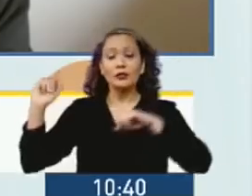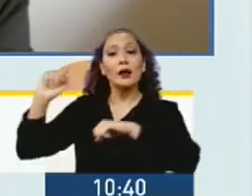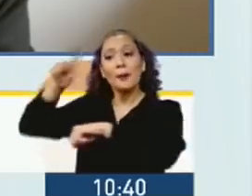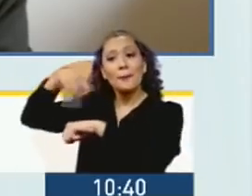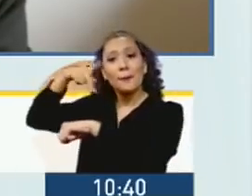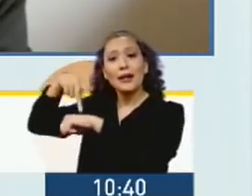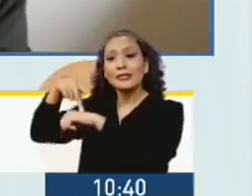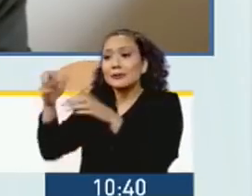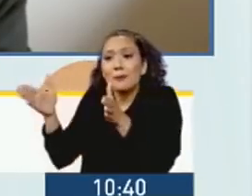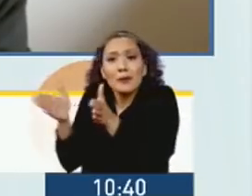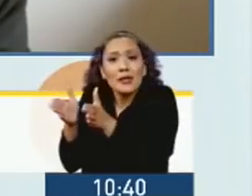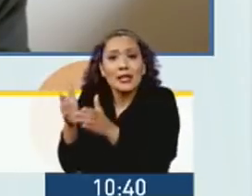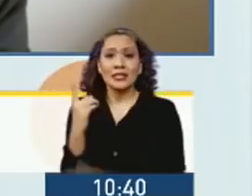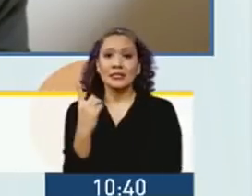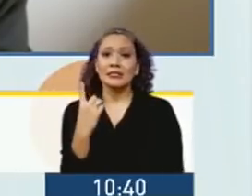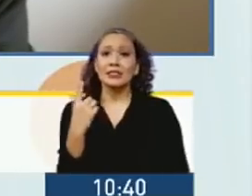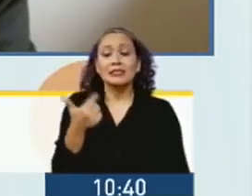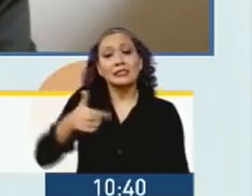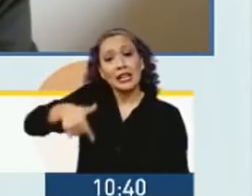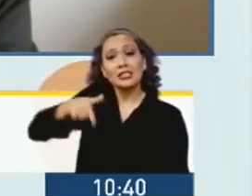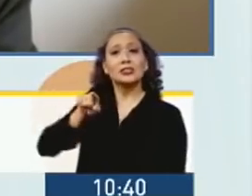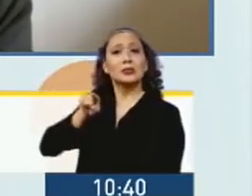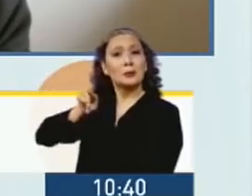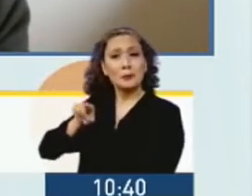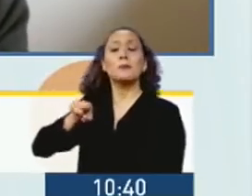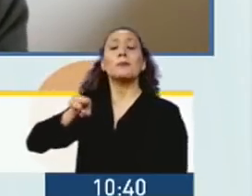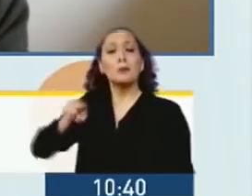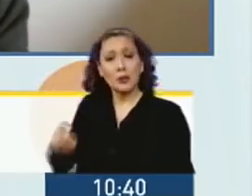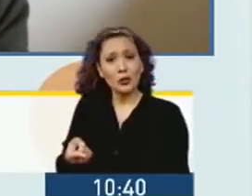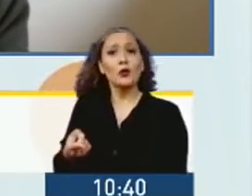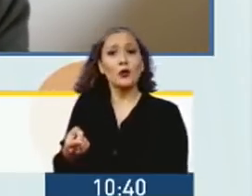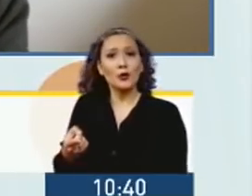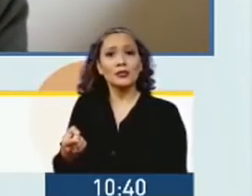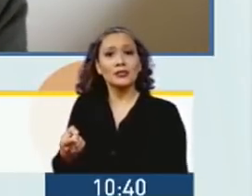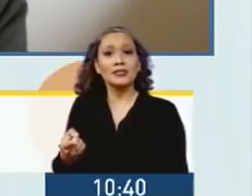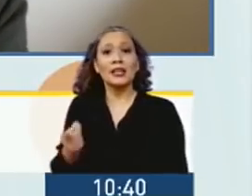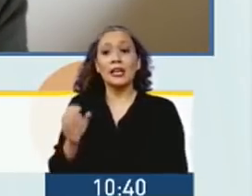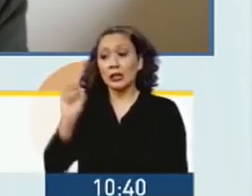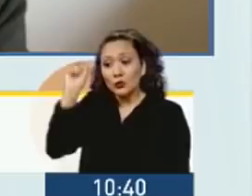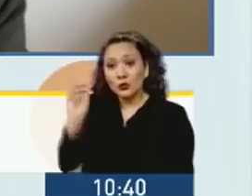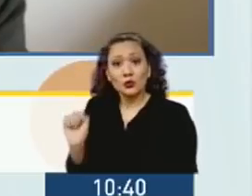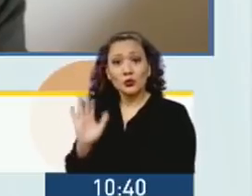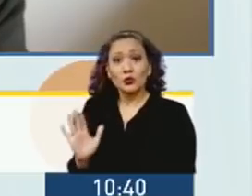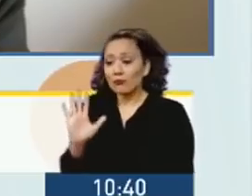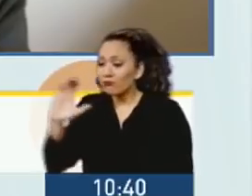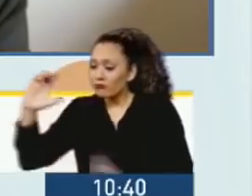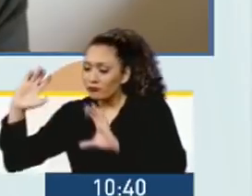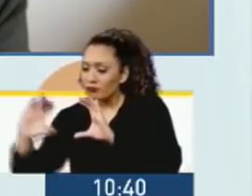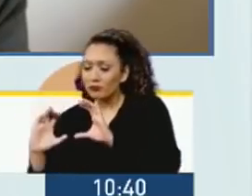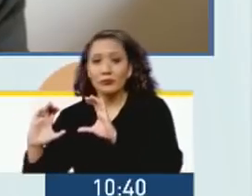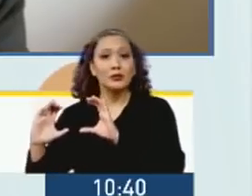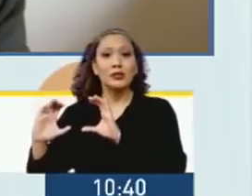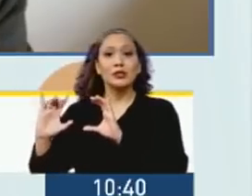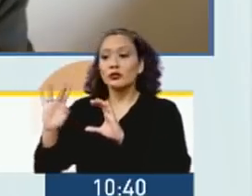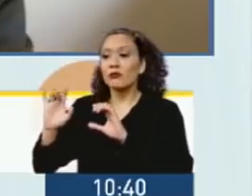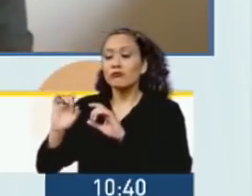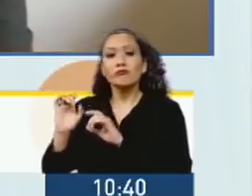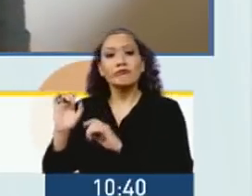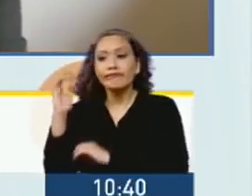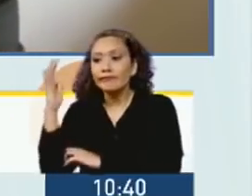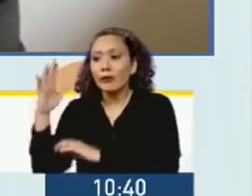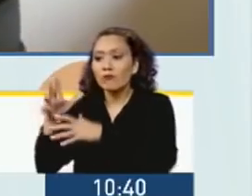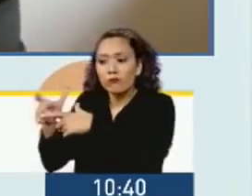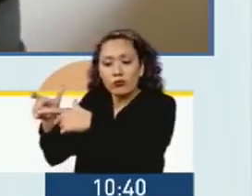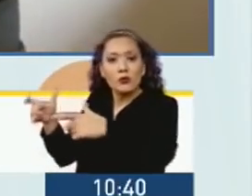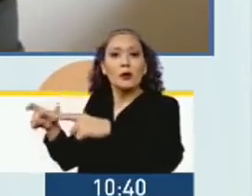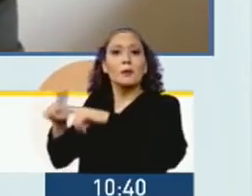país que tem 17 milhões de habitantes e cabe 7 vezes dentro do meu Rio Grande do Sul. Tem uma densidade demográfica enorme. Então nem